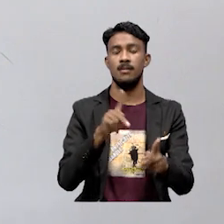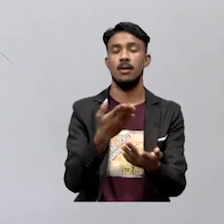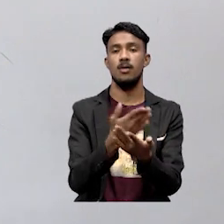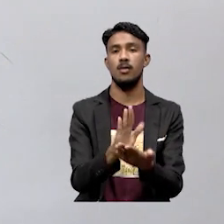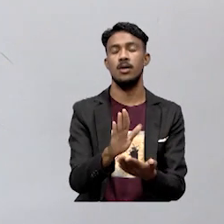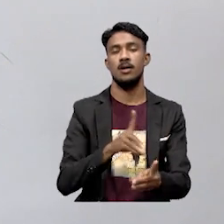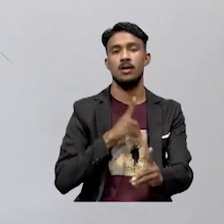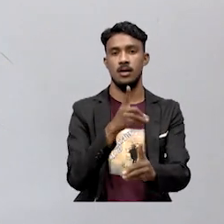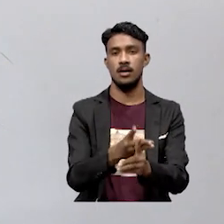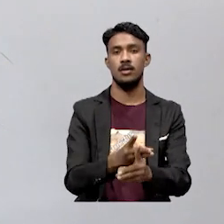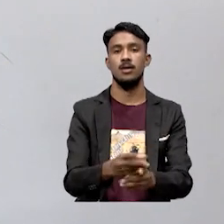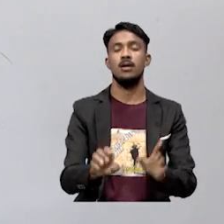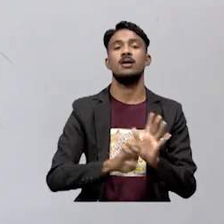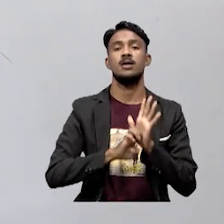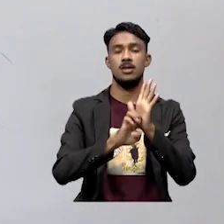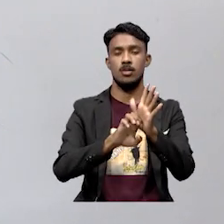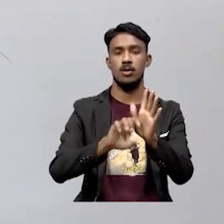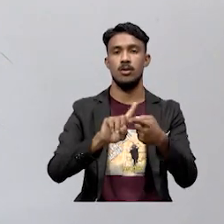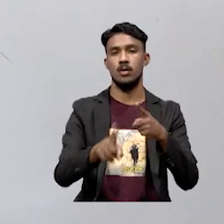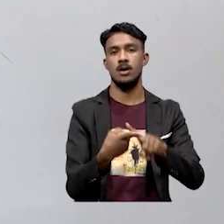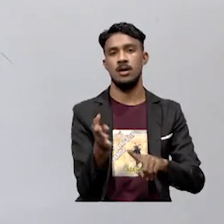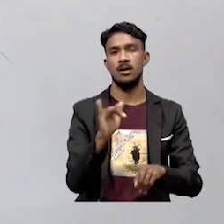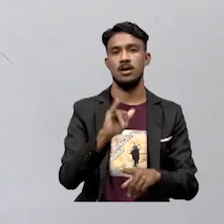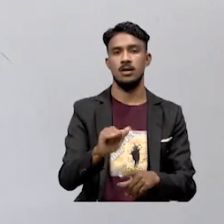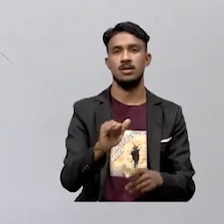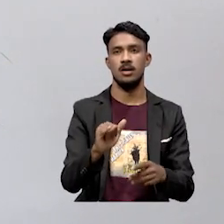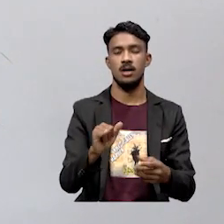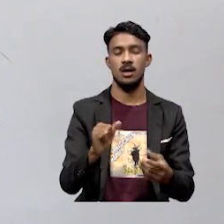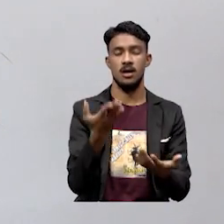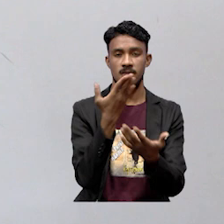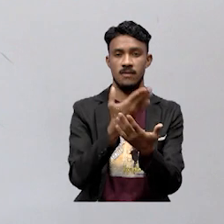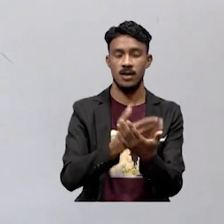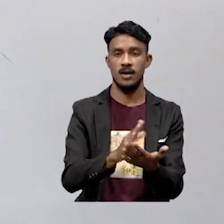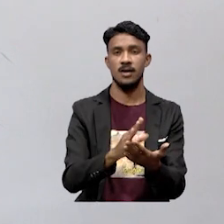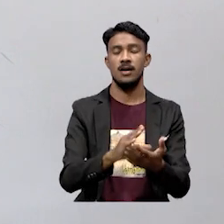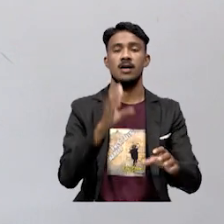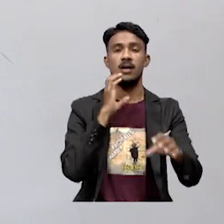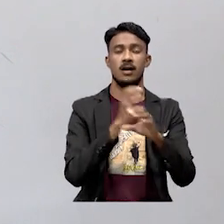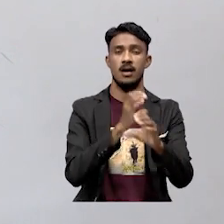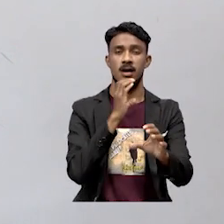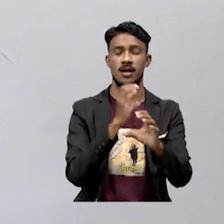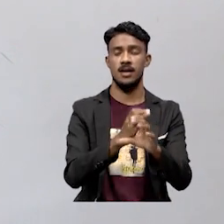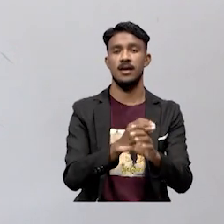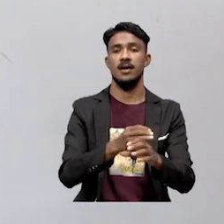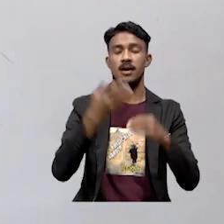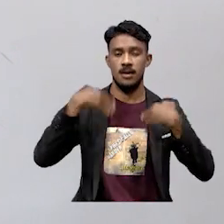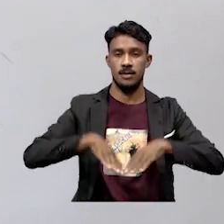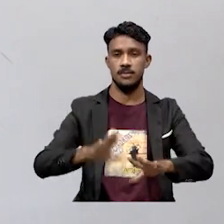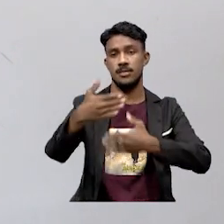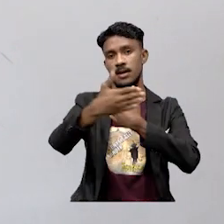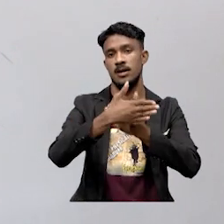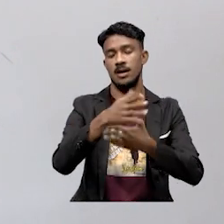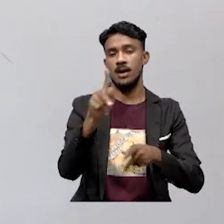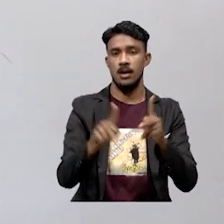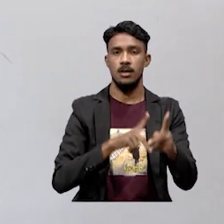Por exemplo, colega sira importadora, pa antia careta eta si e mamai documentos e cos mai ene a verifica